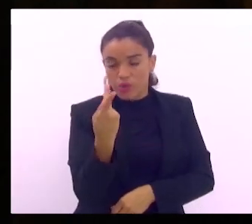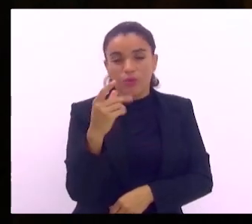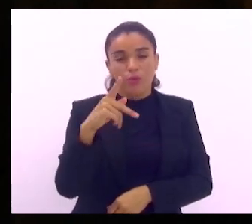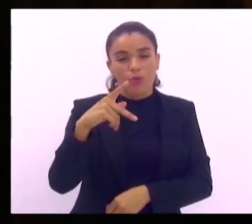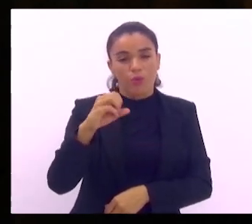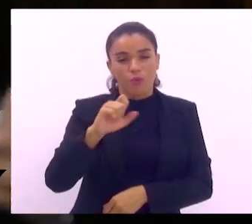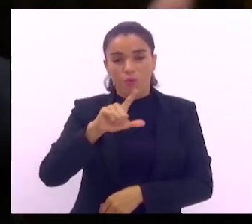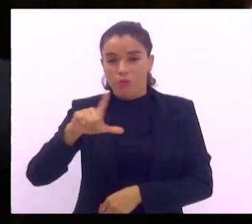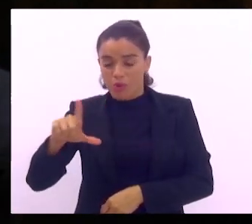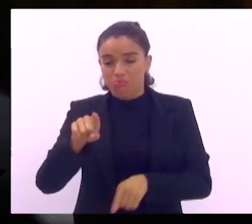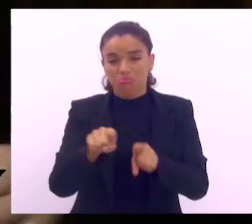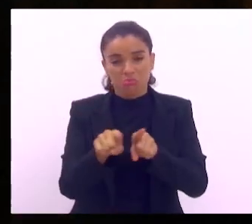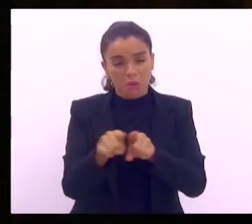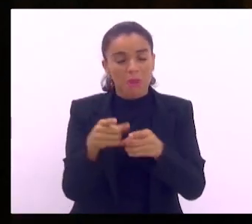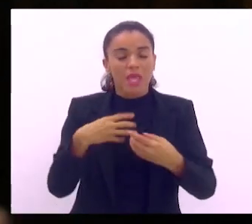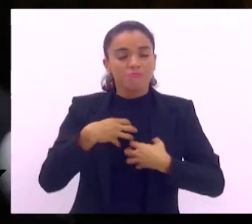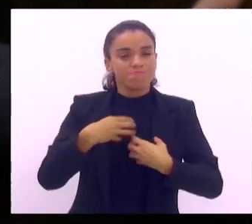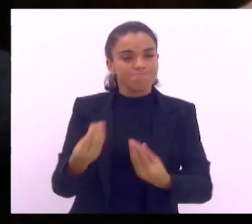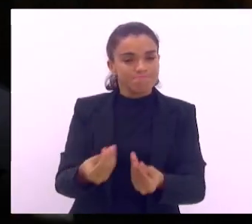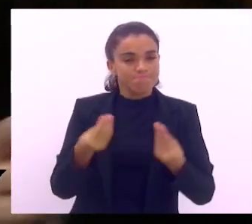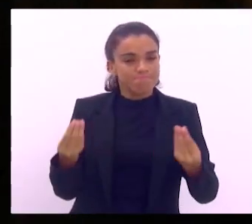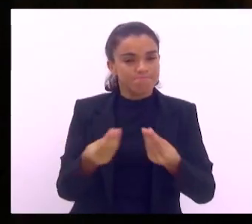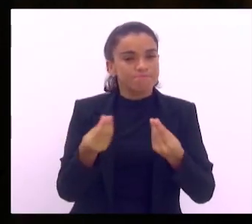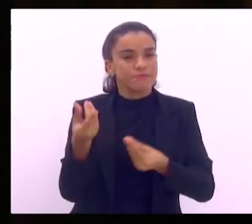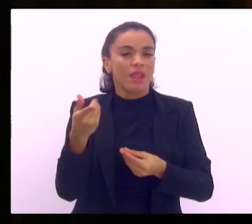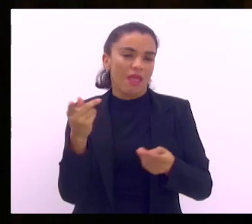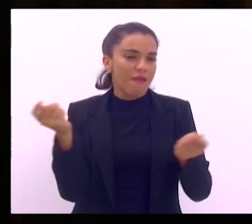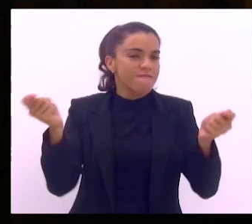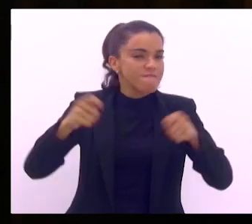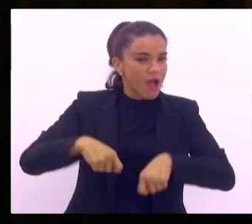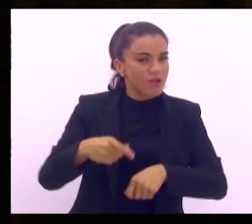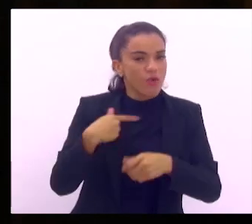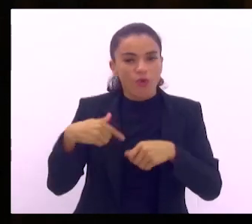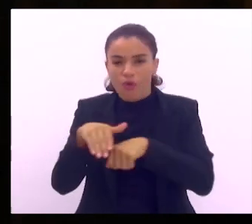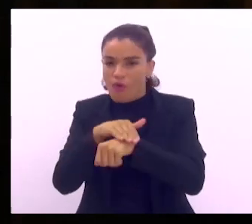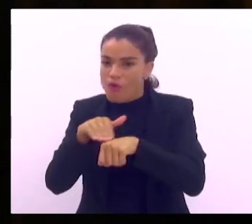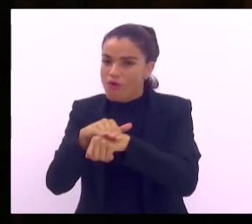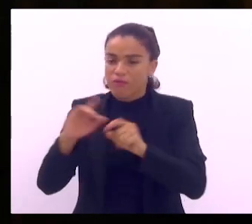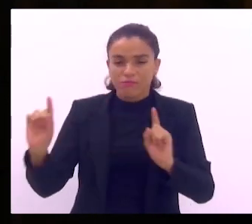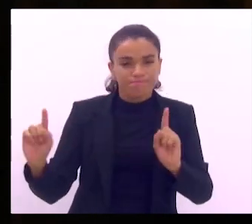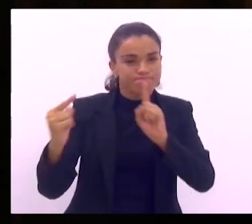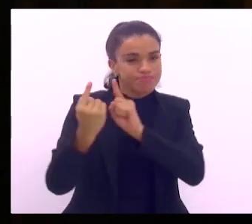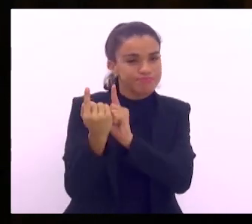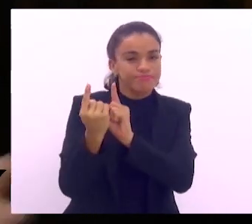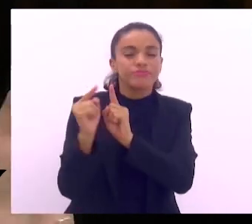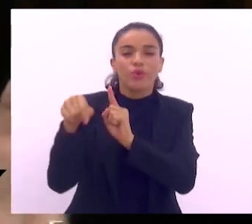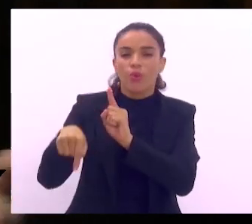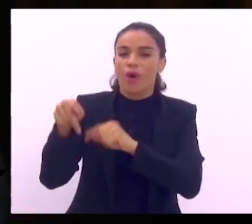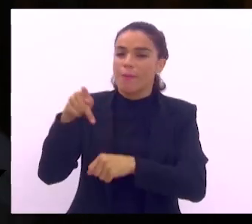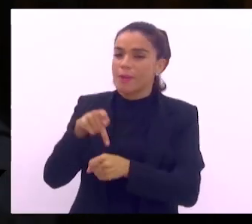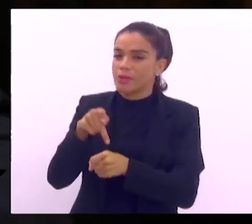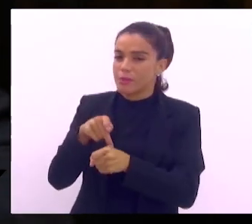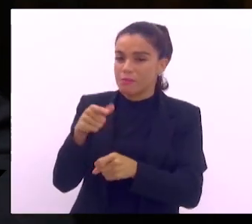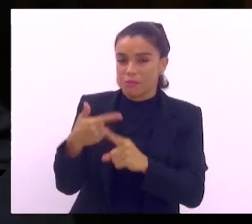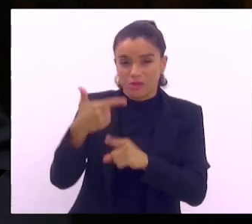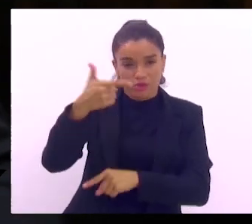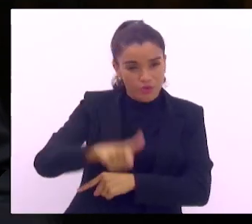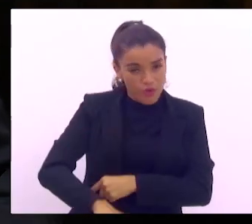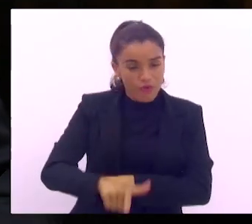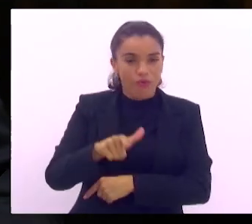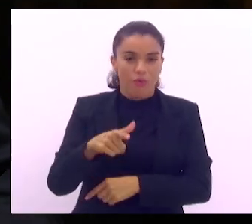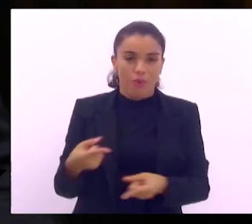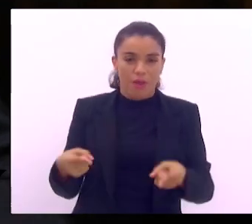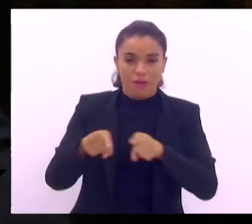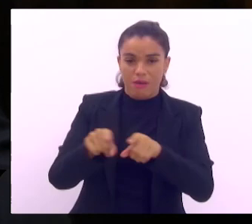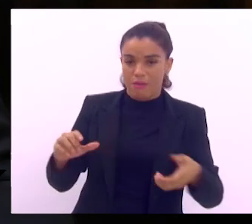ao esporte, eu acho que vale a pena também, secretário, presidente, uma conversa com a Petrobras. Por quê? Mais uma vez,